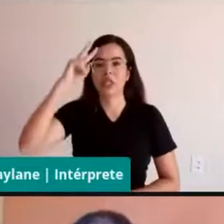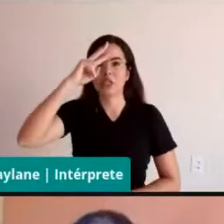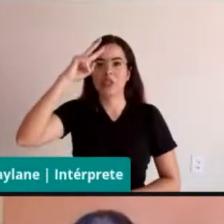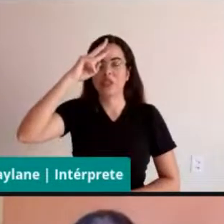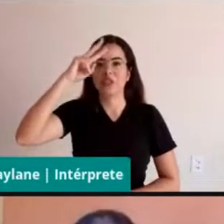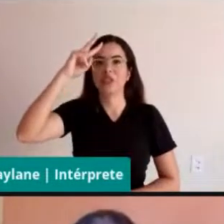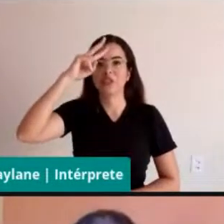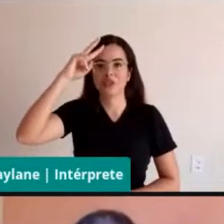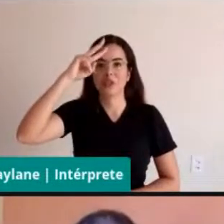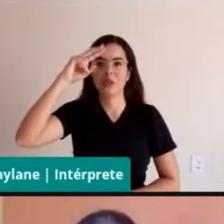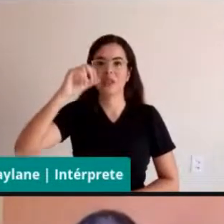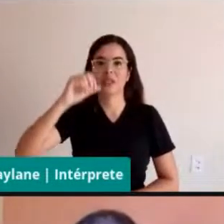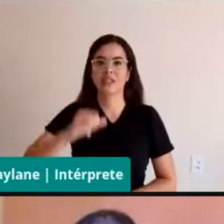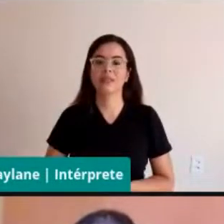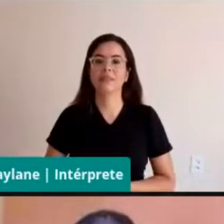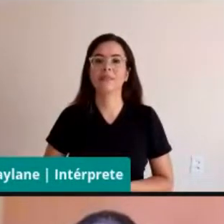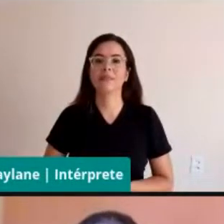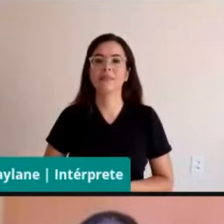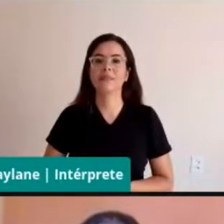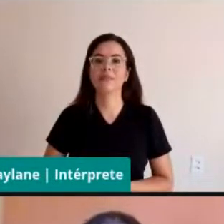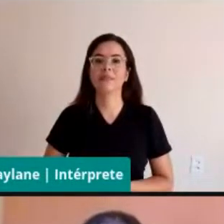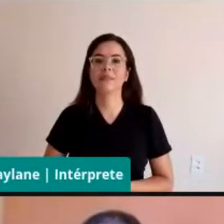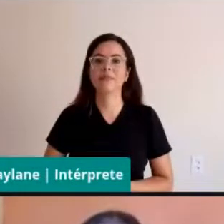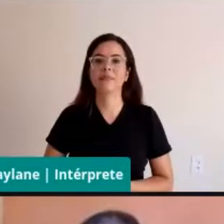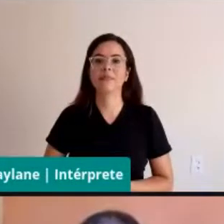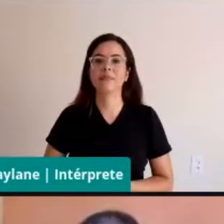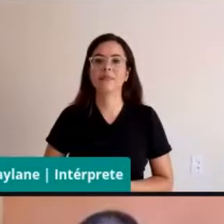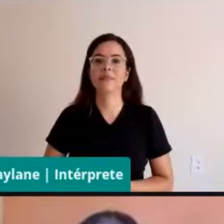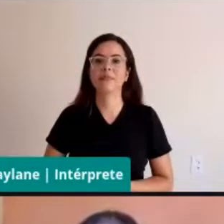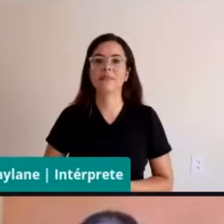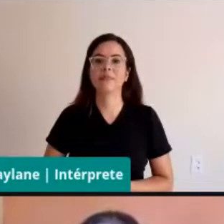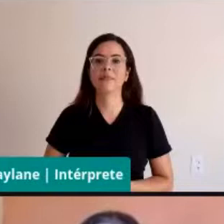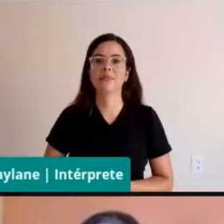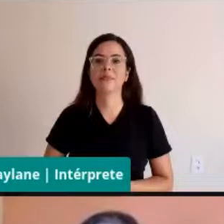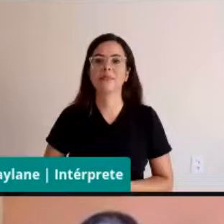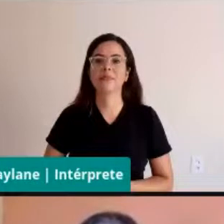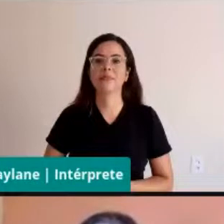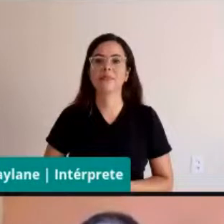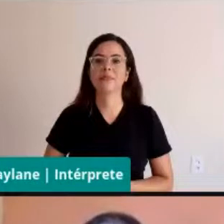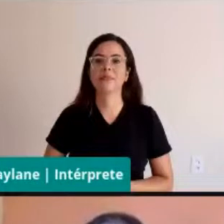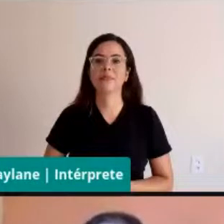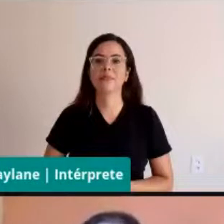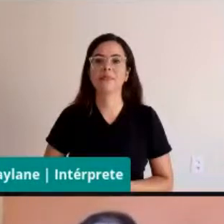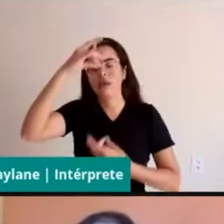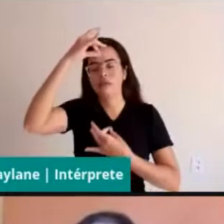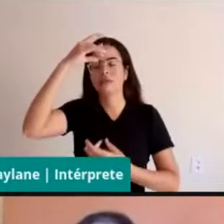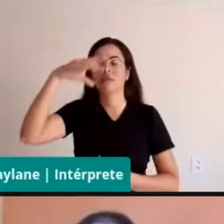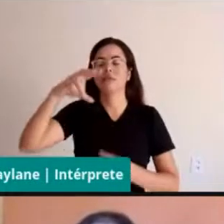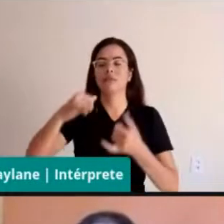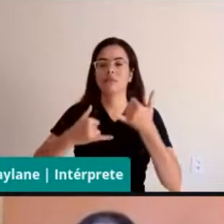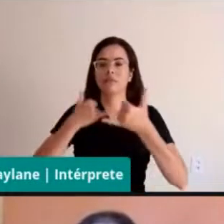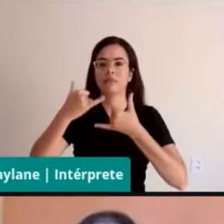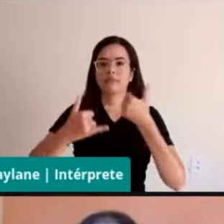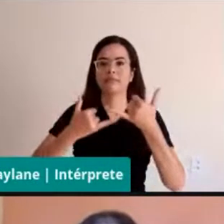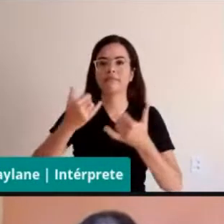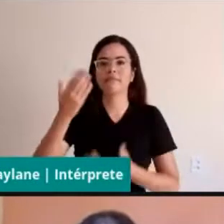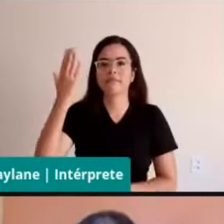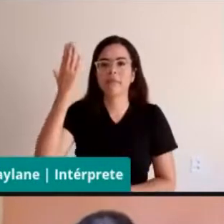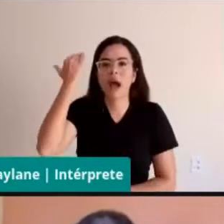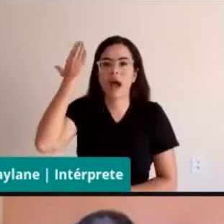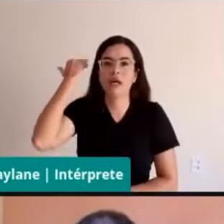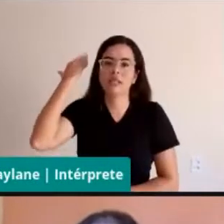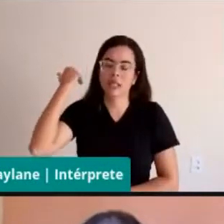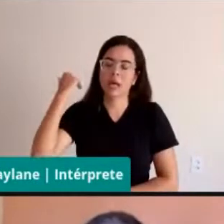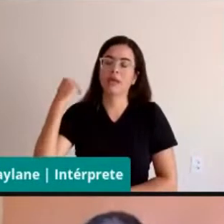por exemplo, o Tormenta, logo no meio, que é um RPG mais medieval, só que com detalhe que ele foi